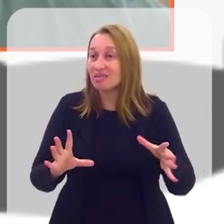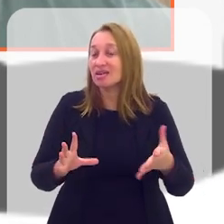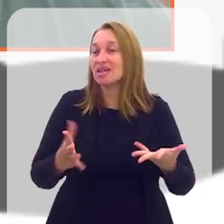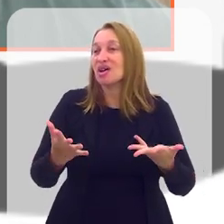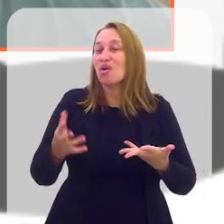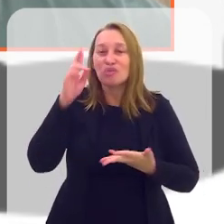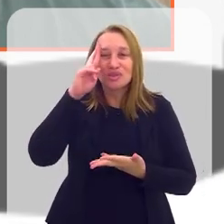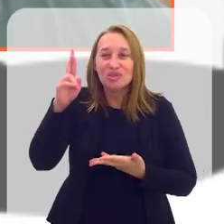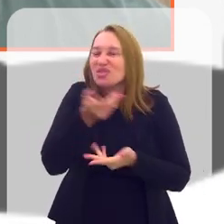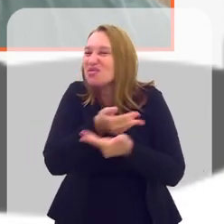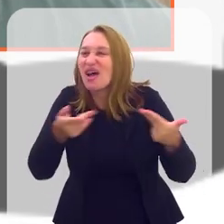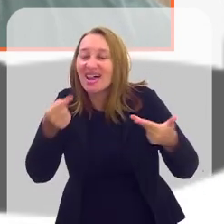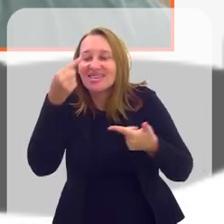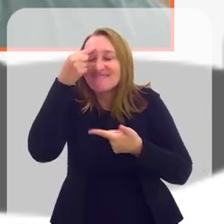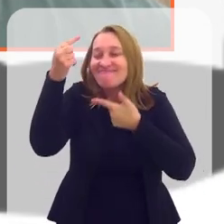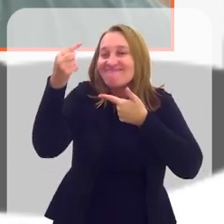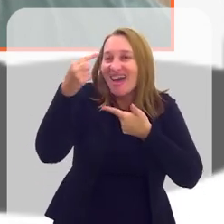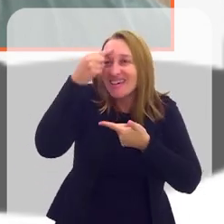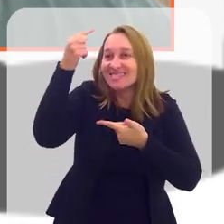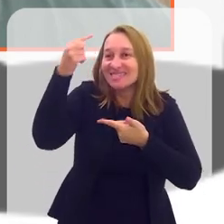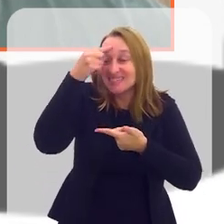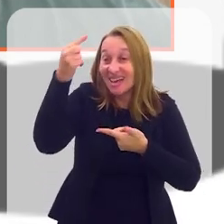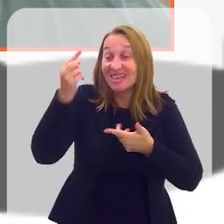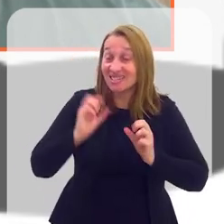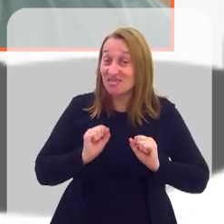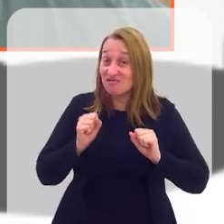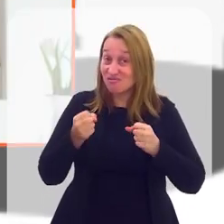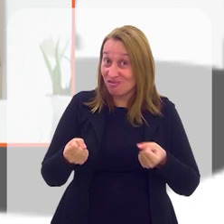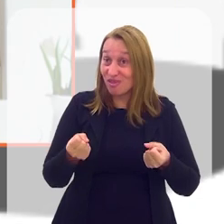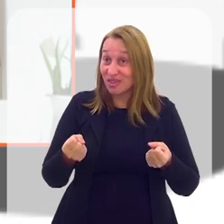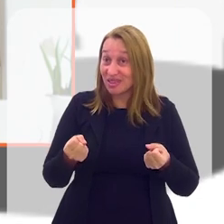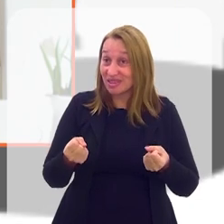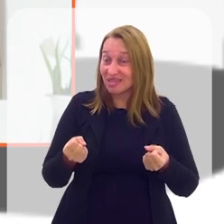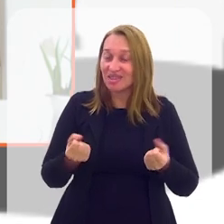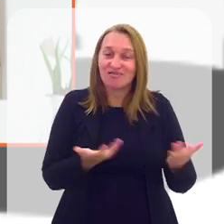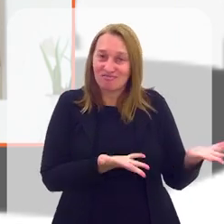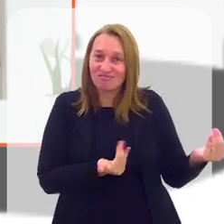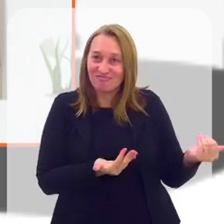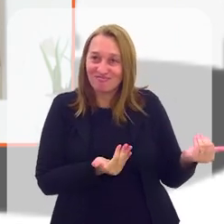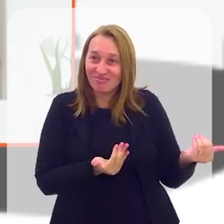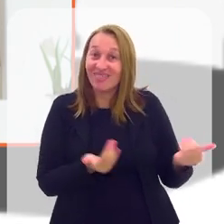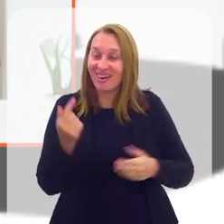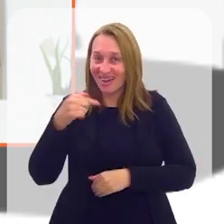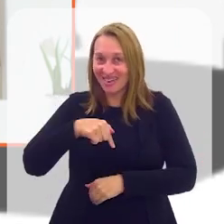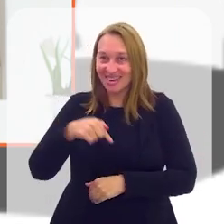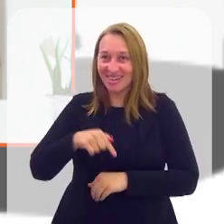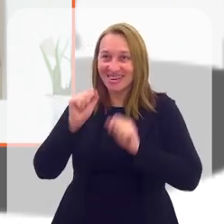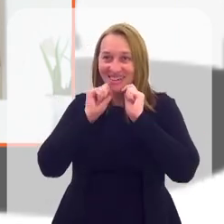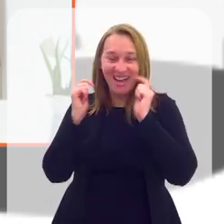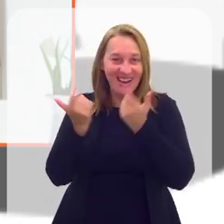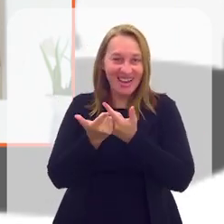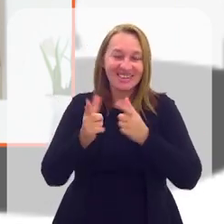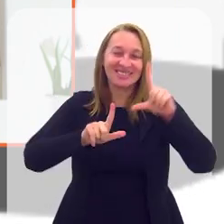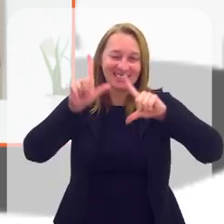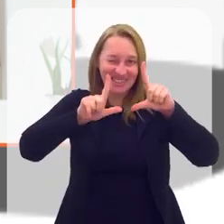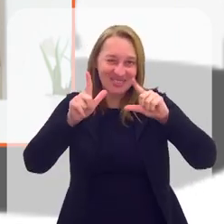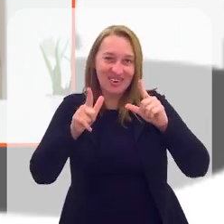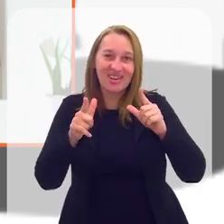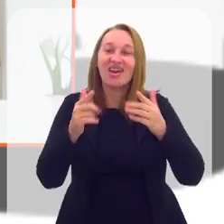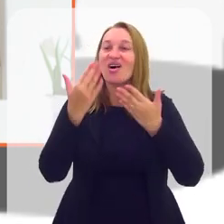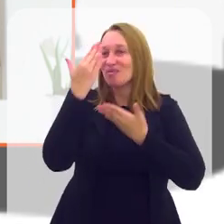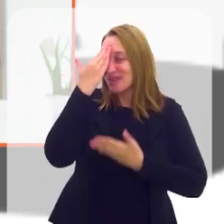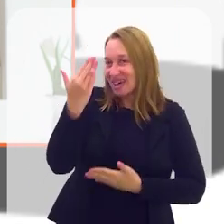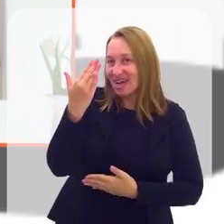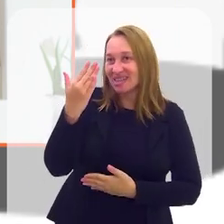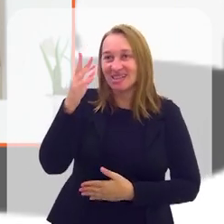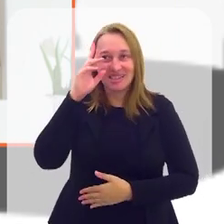quiser. Tão atuante, tão cheio de ideias e com essa força, né, a força da juventude aqui na Alerj,